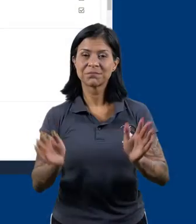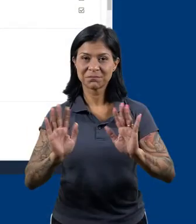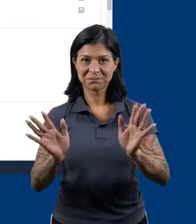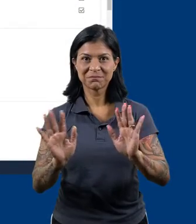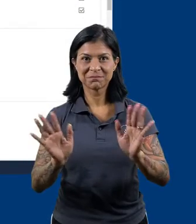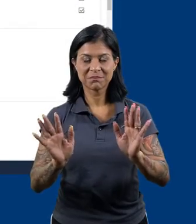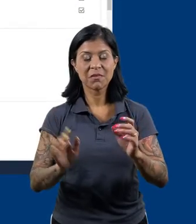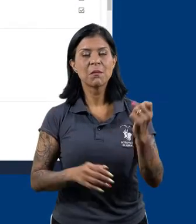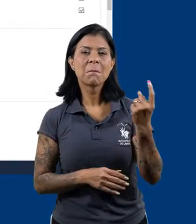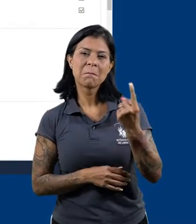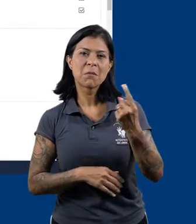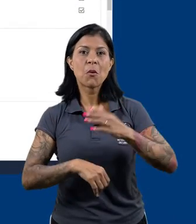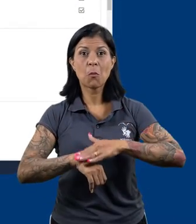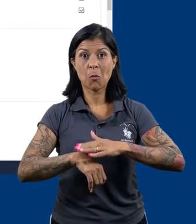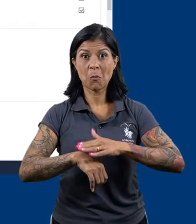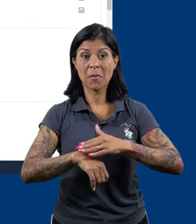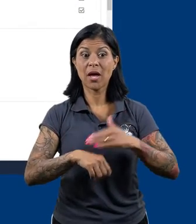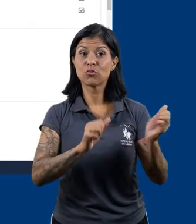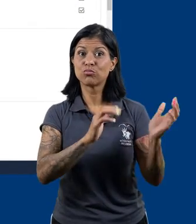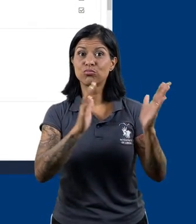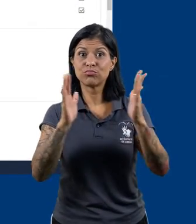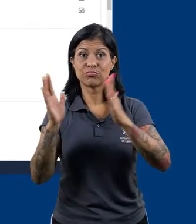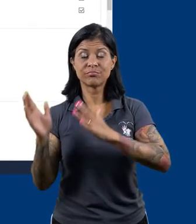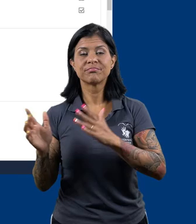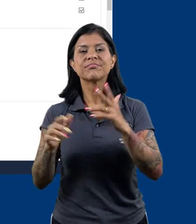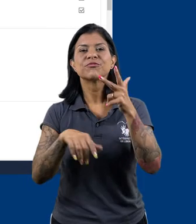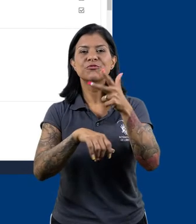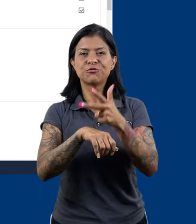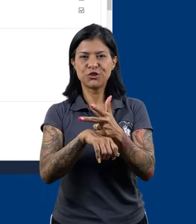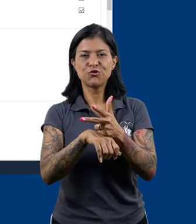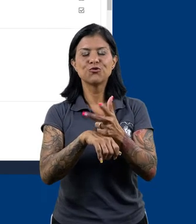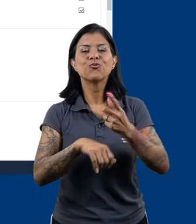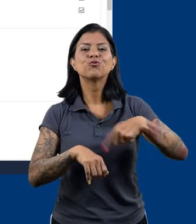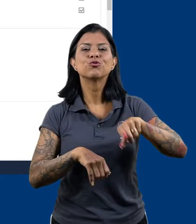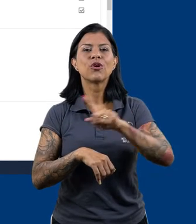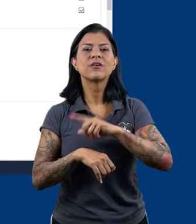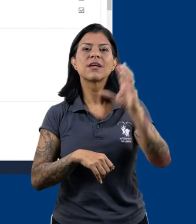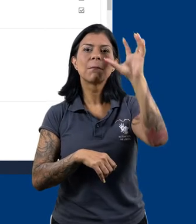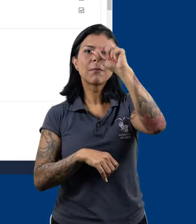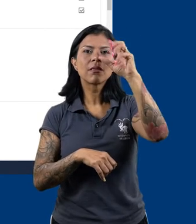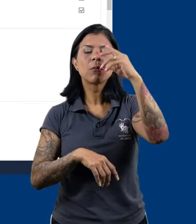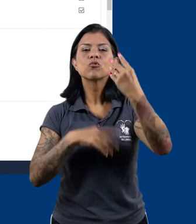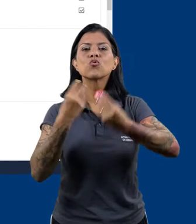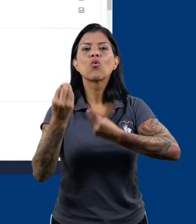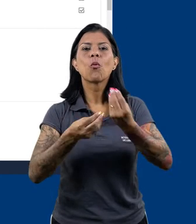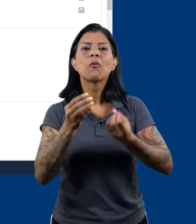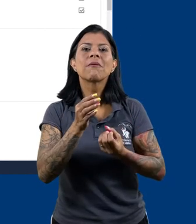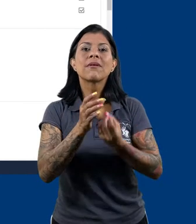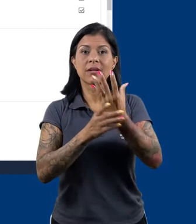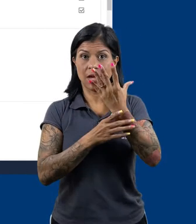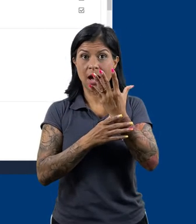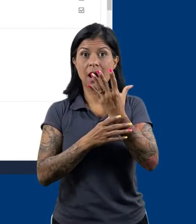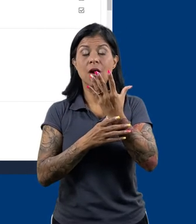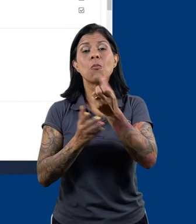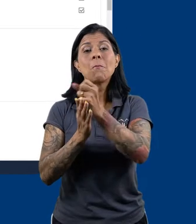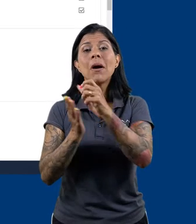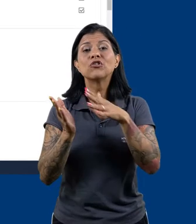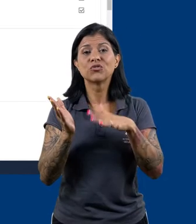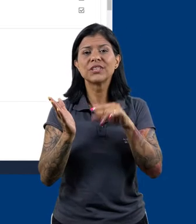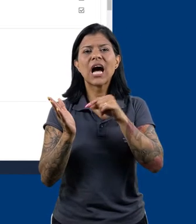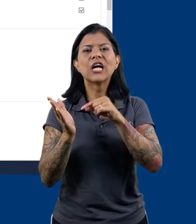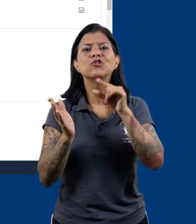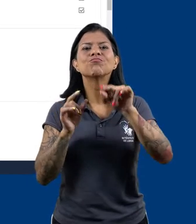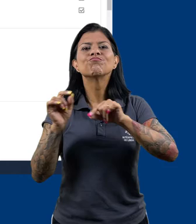Olá! Na primeira parte desta série de vídeos, nós aprendemos a criar uma atividade do tipo